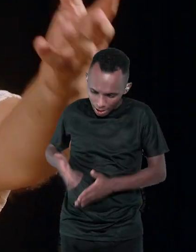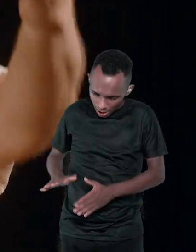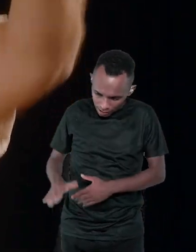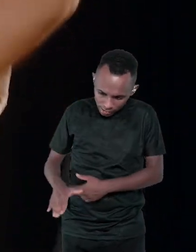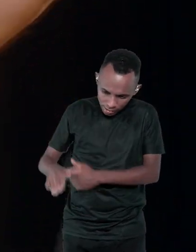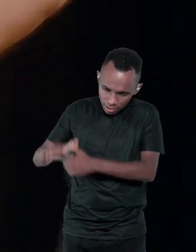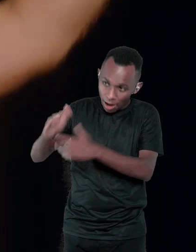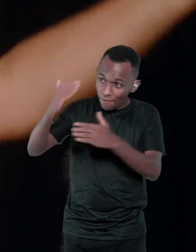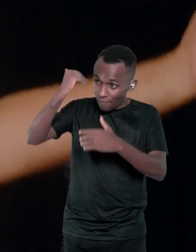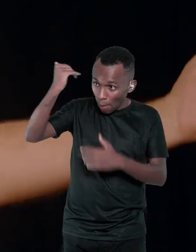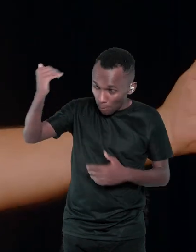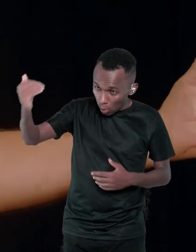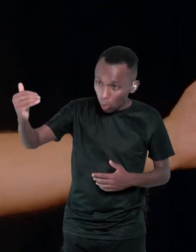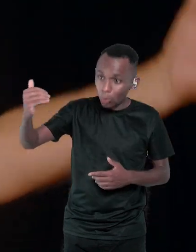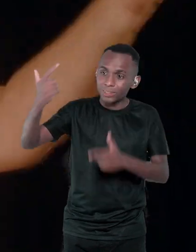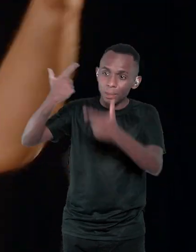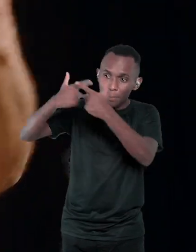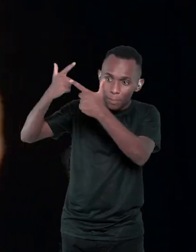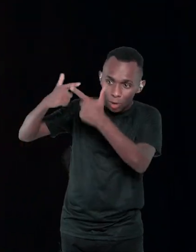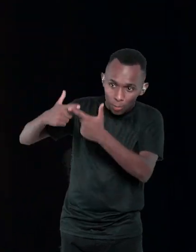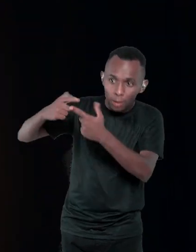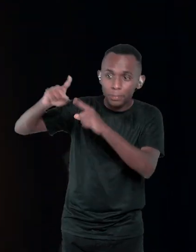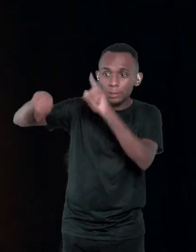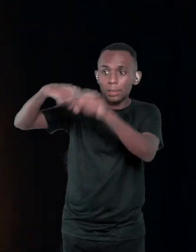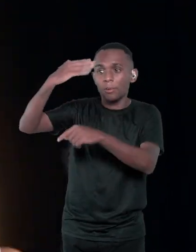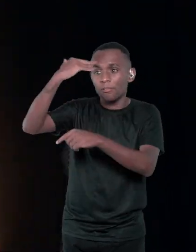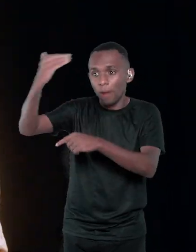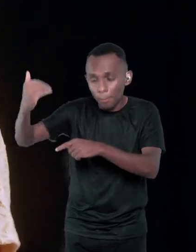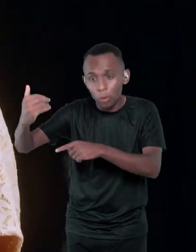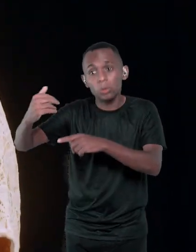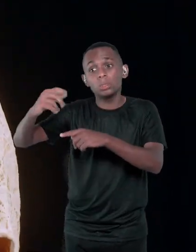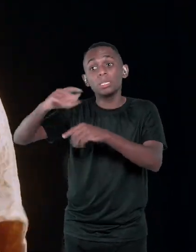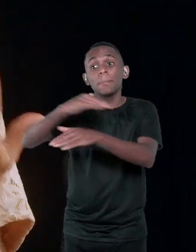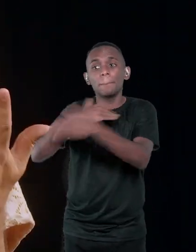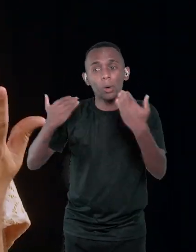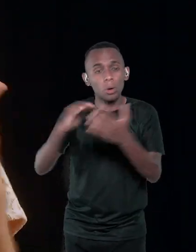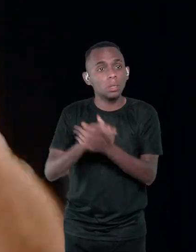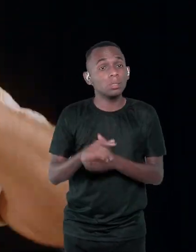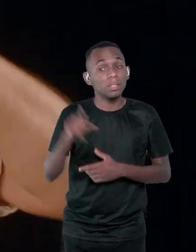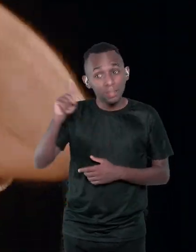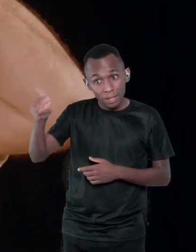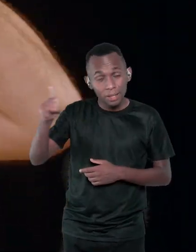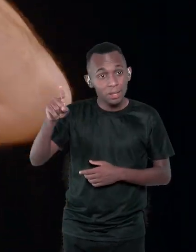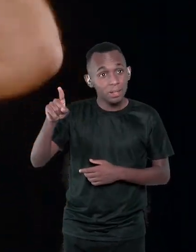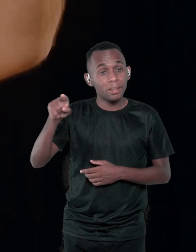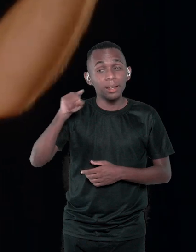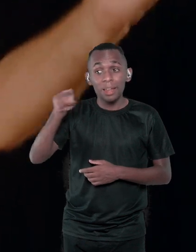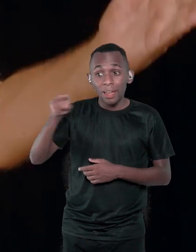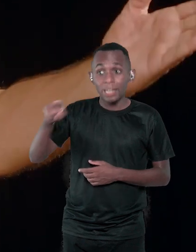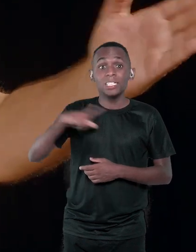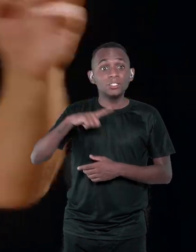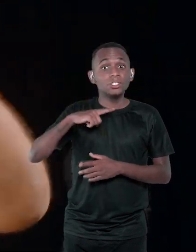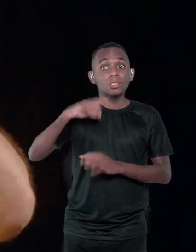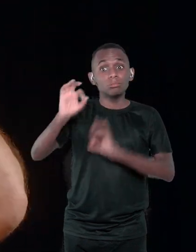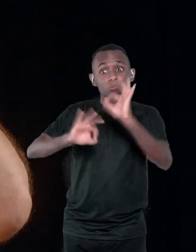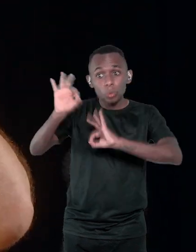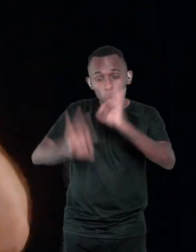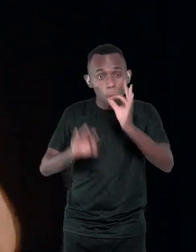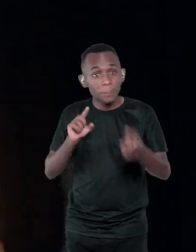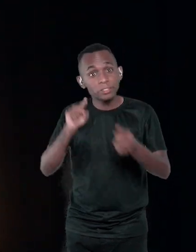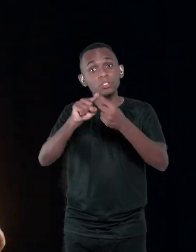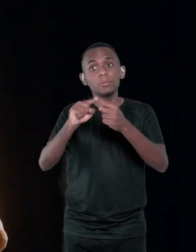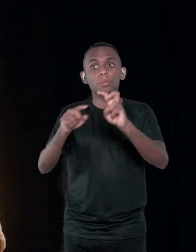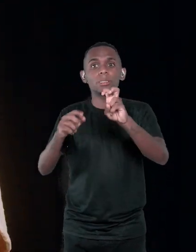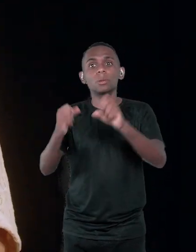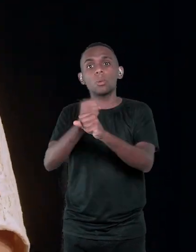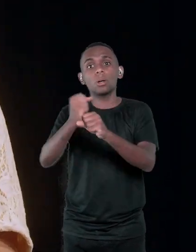faz sucesso, tem problemas, retoma o sucesso, morre. A Elza viva com planos para dali a 5 anos.